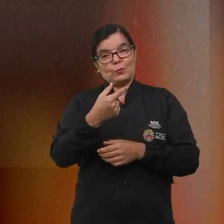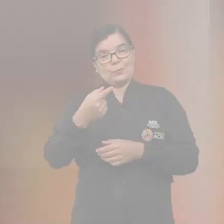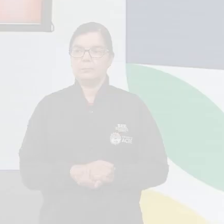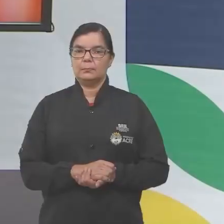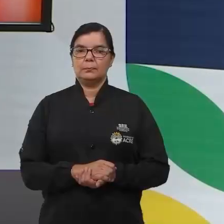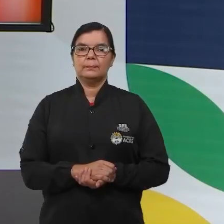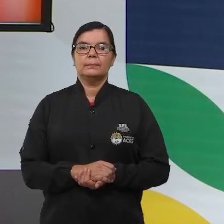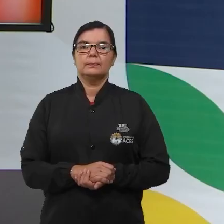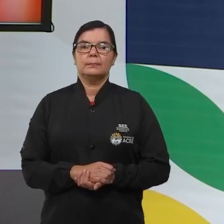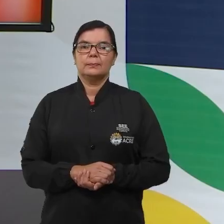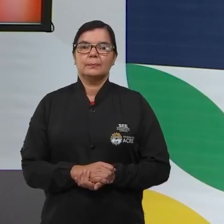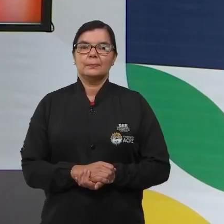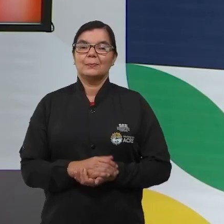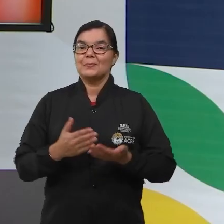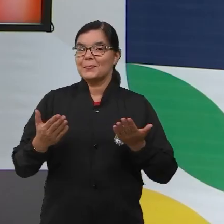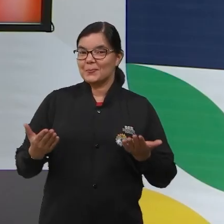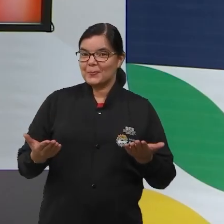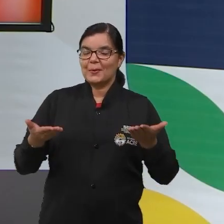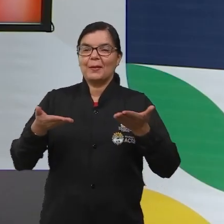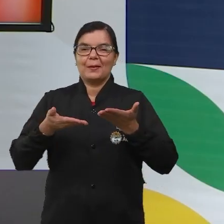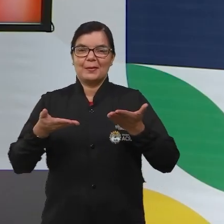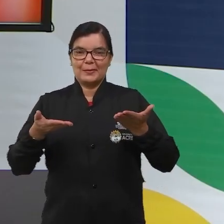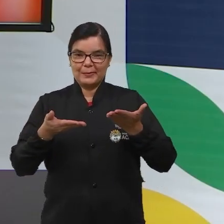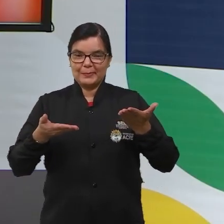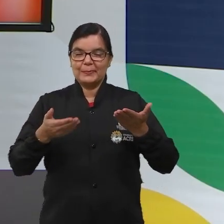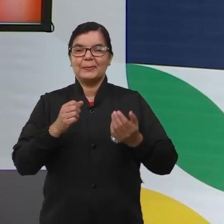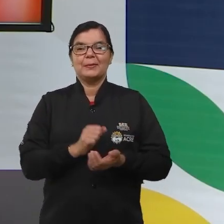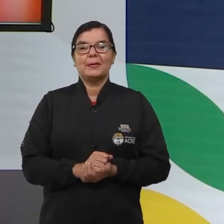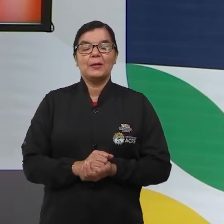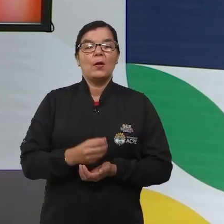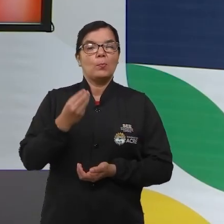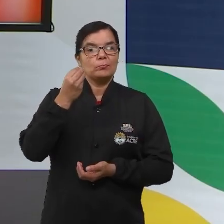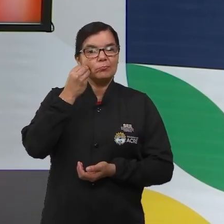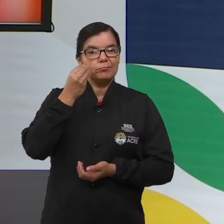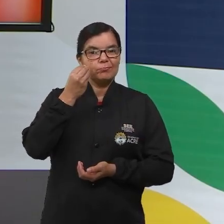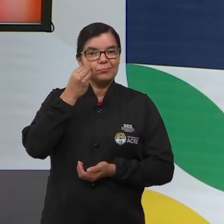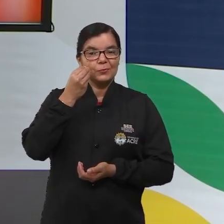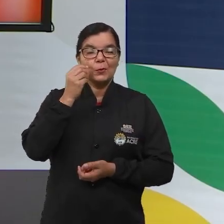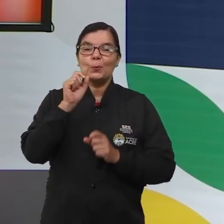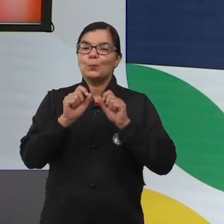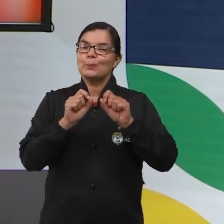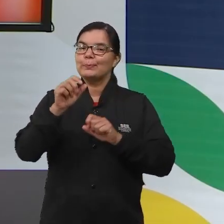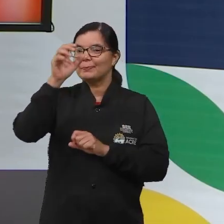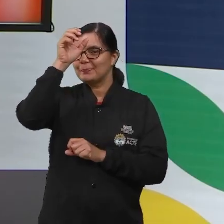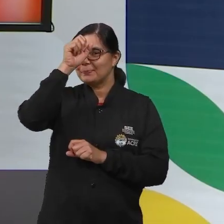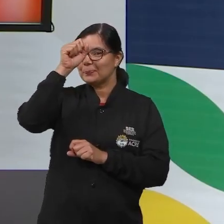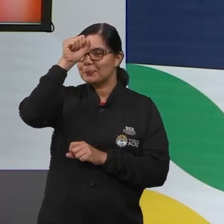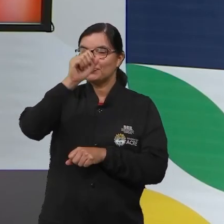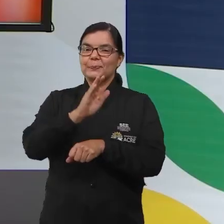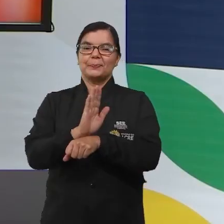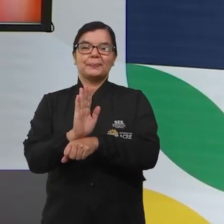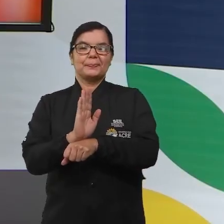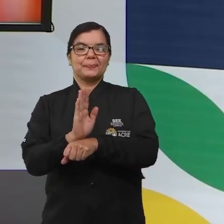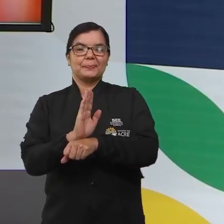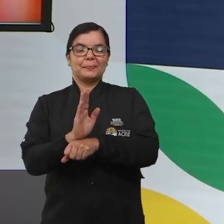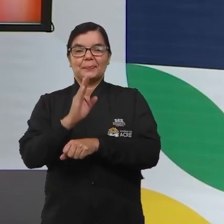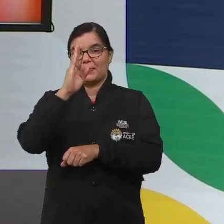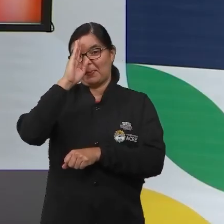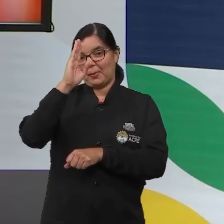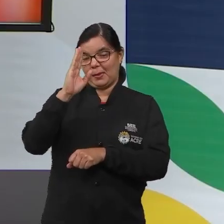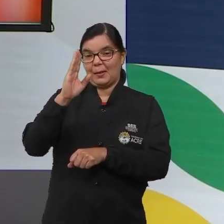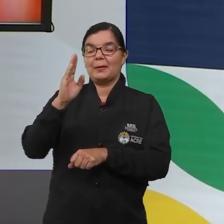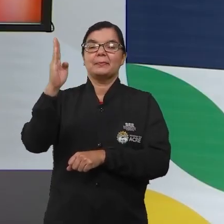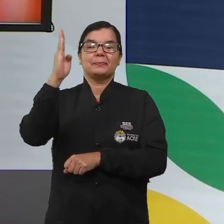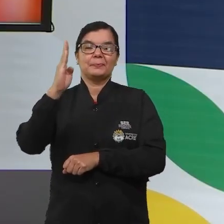tá bom? Então, agora a gente vai testar um pouco do que a gente aprendeu sobre o cinema, principalmente sobre o